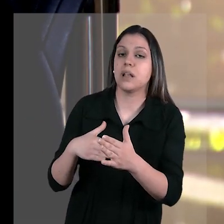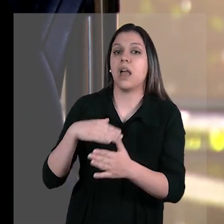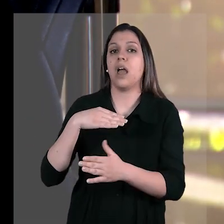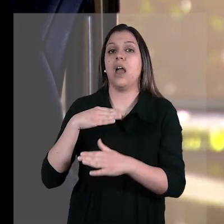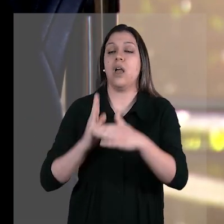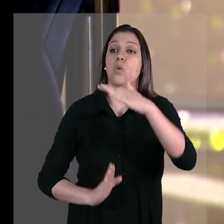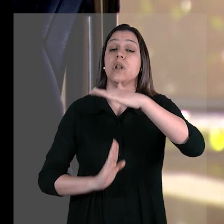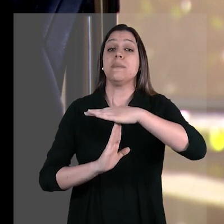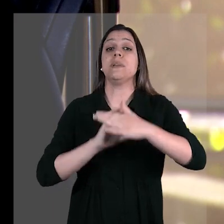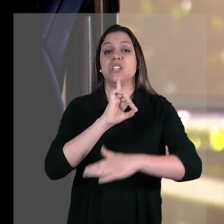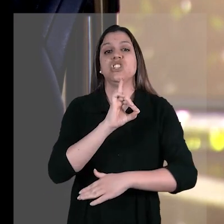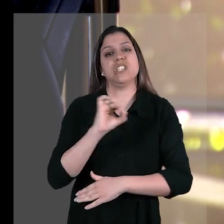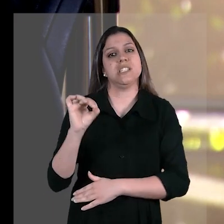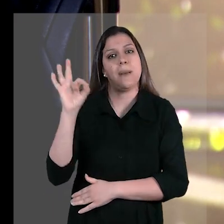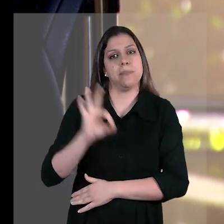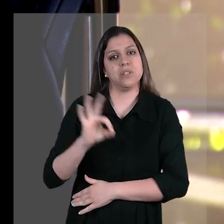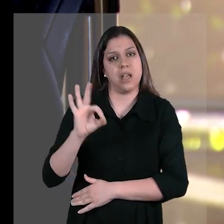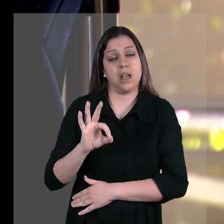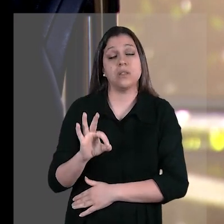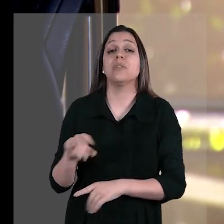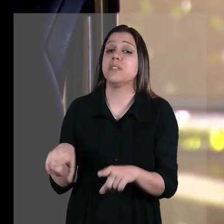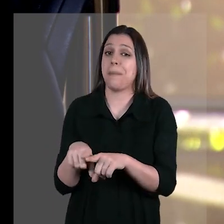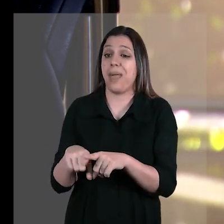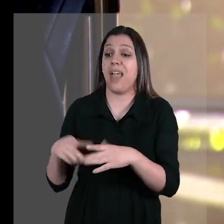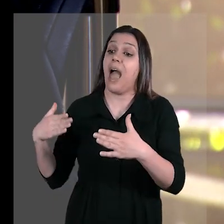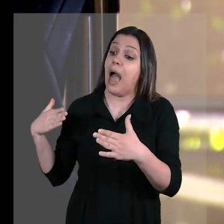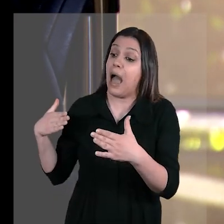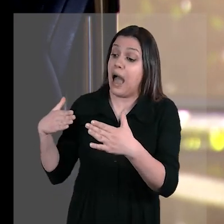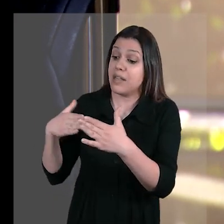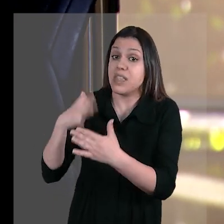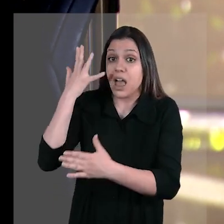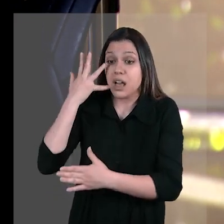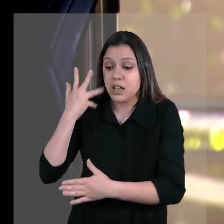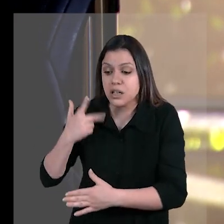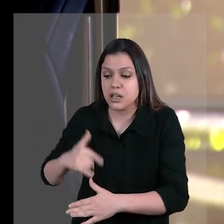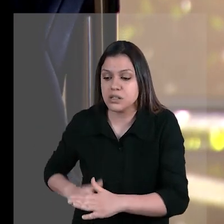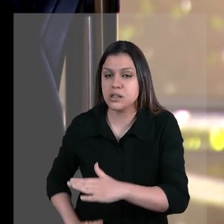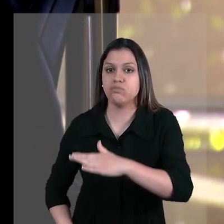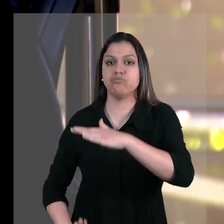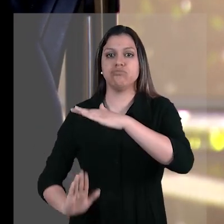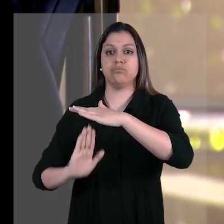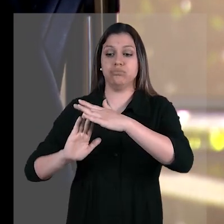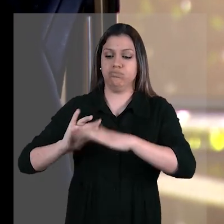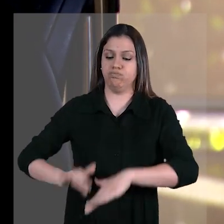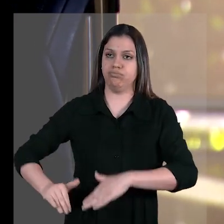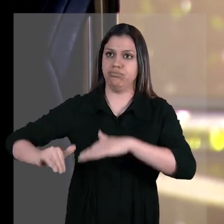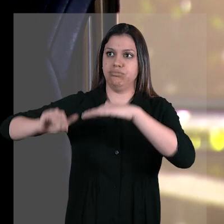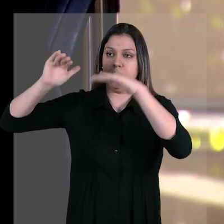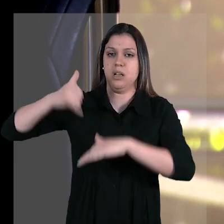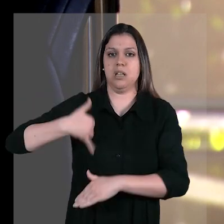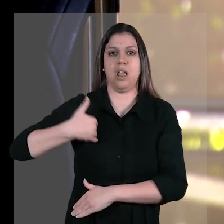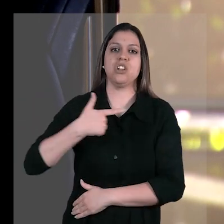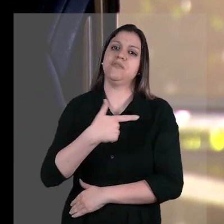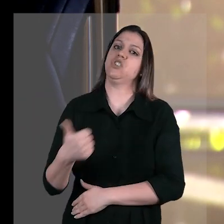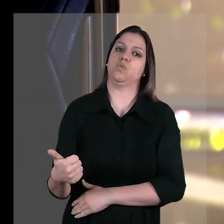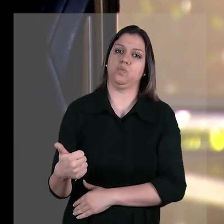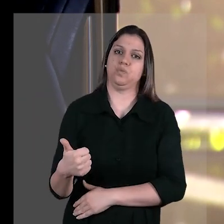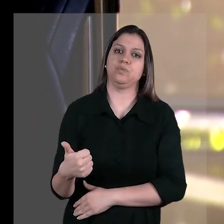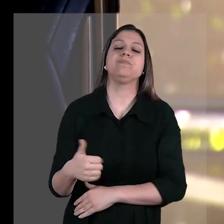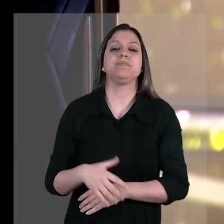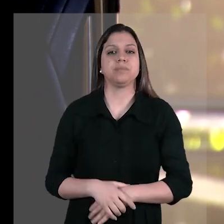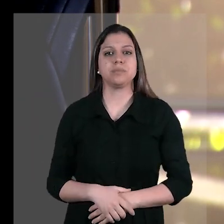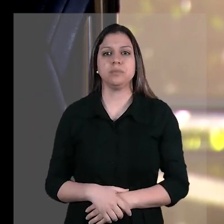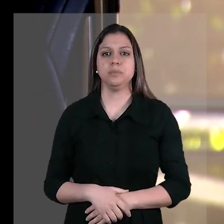de 100% e até o dependente menor atingir 21 anos, que é a maioridade. E